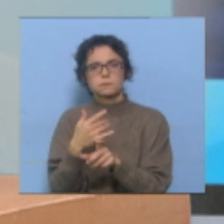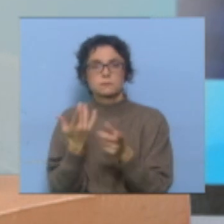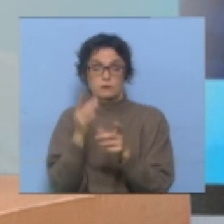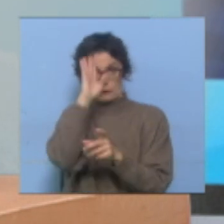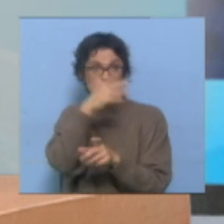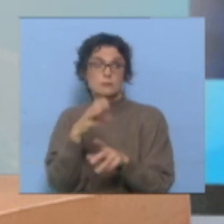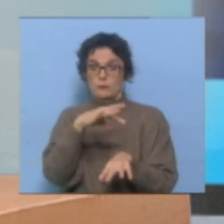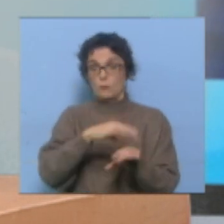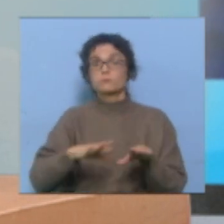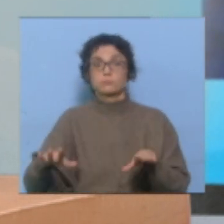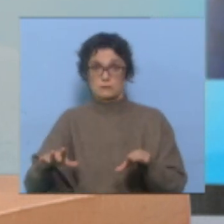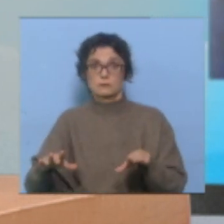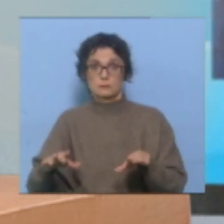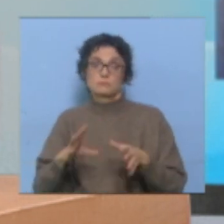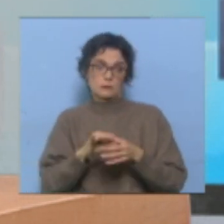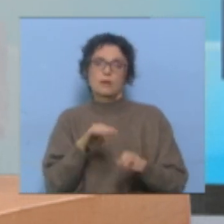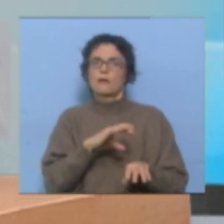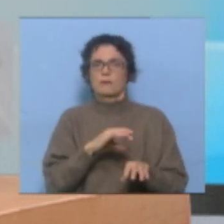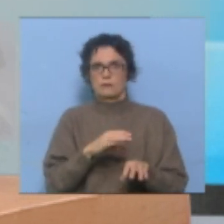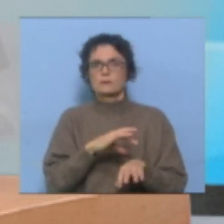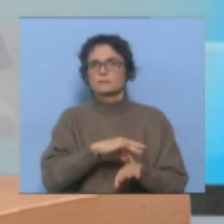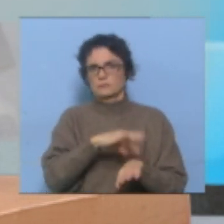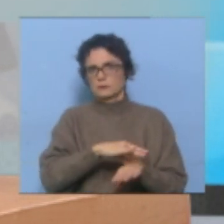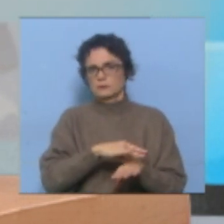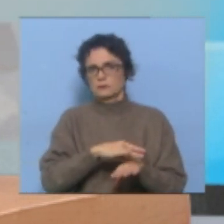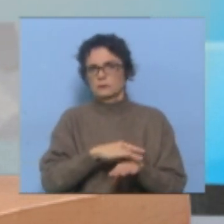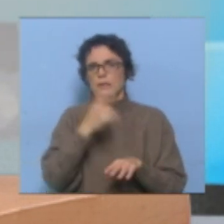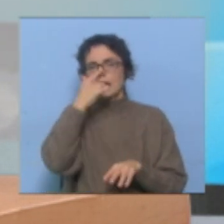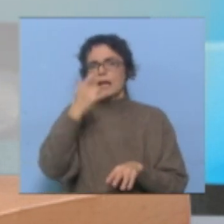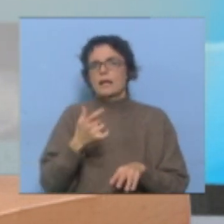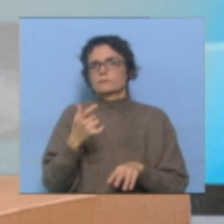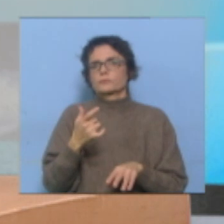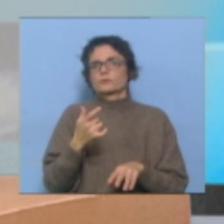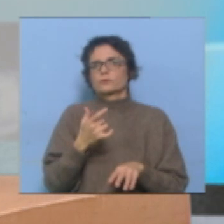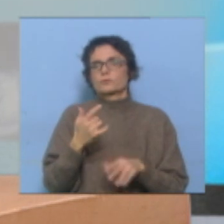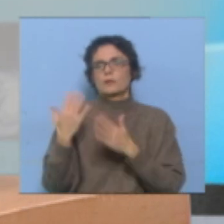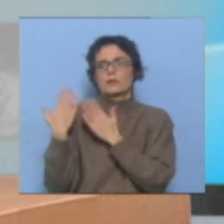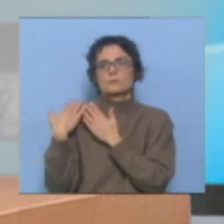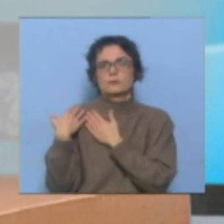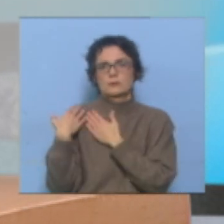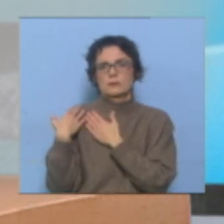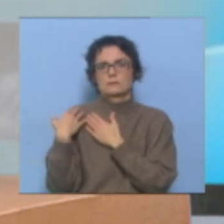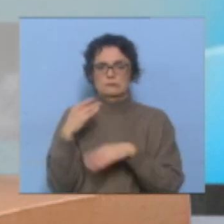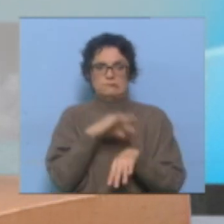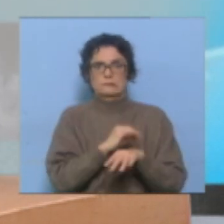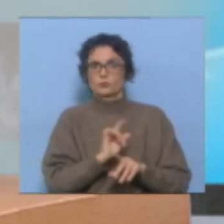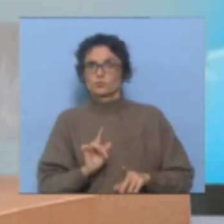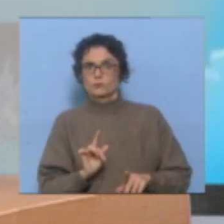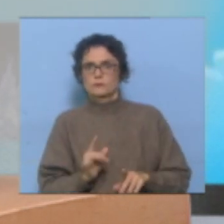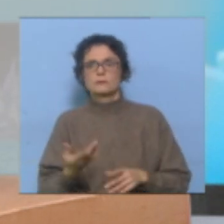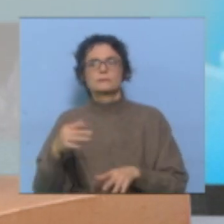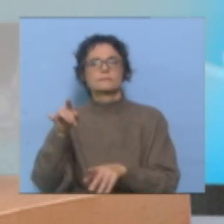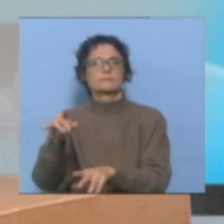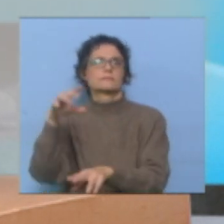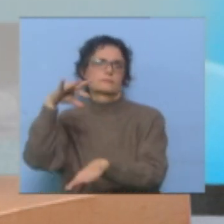hospital uma doença, de que a pessoa não é, em princípio, responsável, digamos assim, pela doença ter acontecido. Na cadeia sofre-se e a pessoa